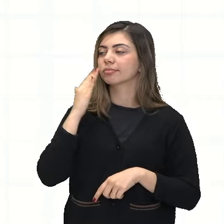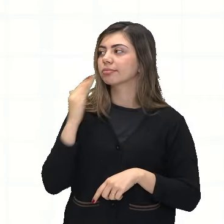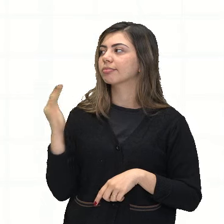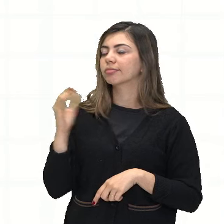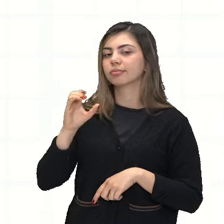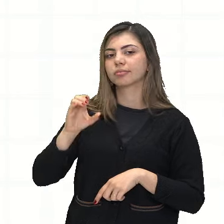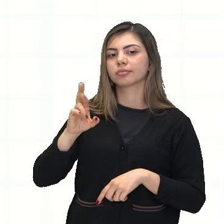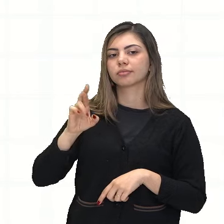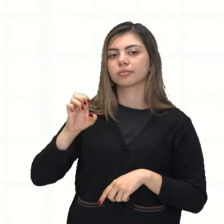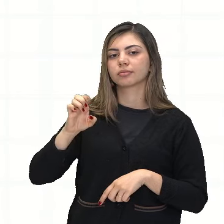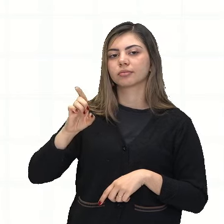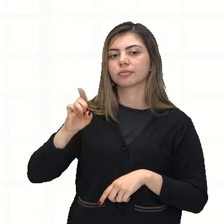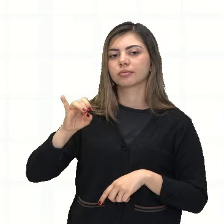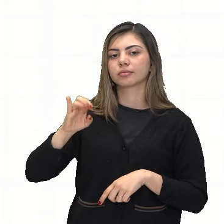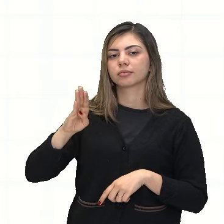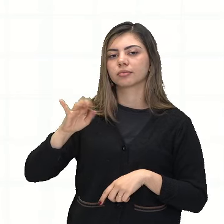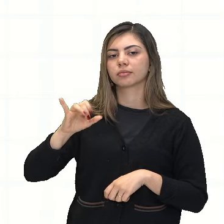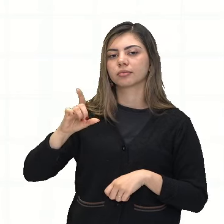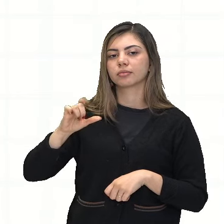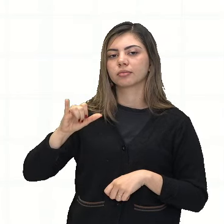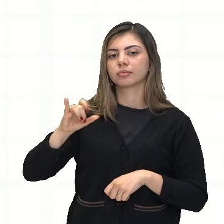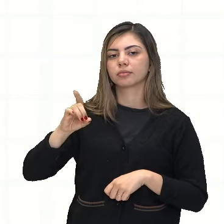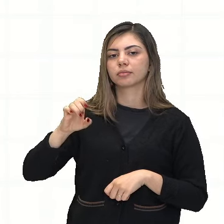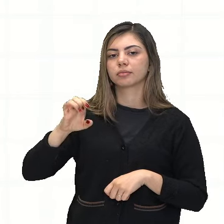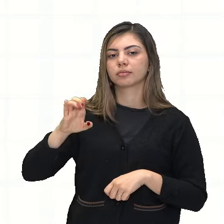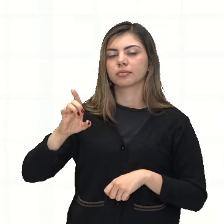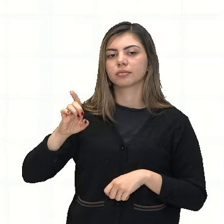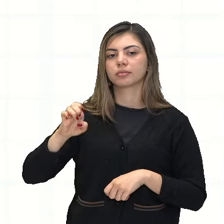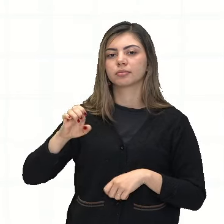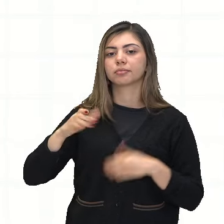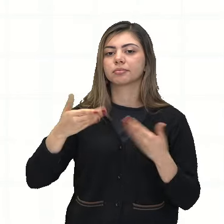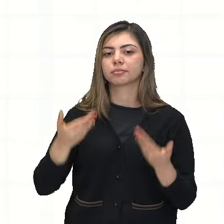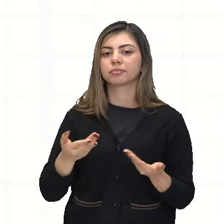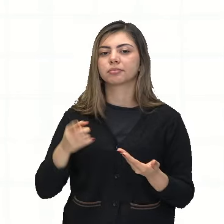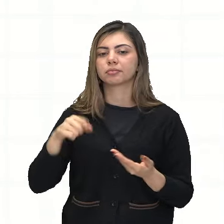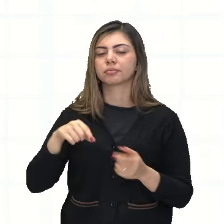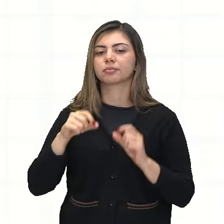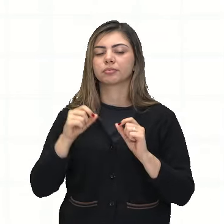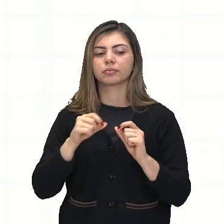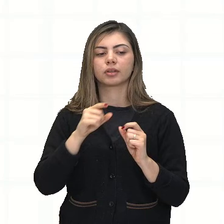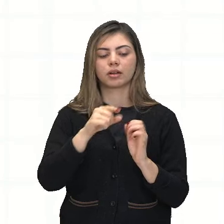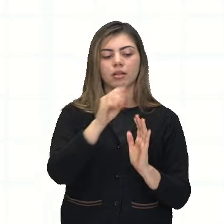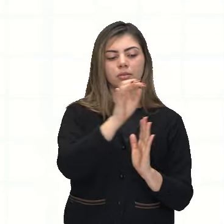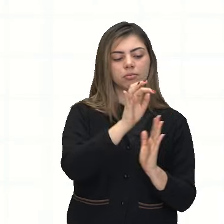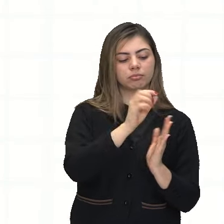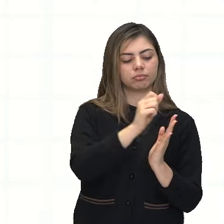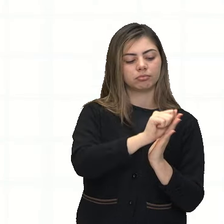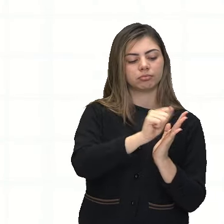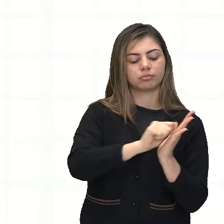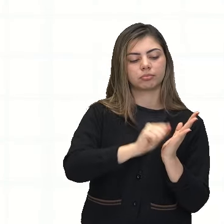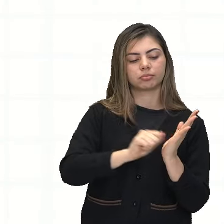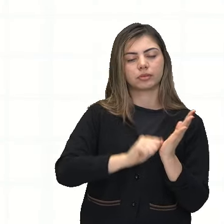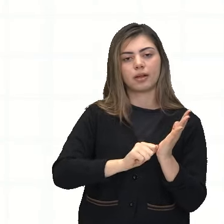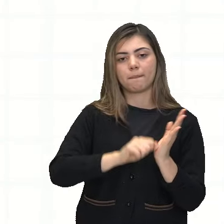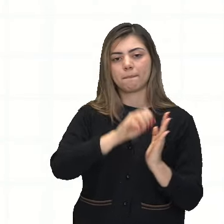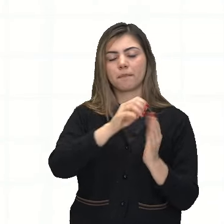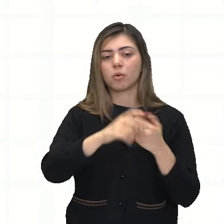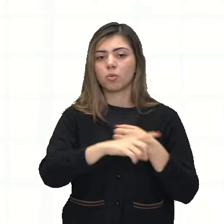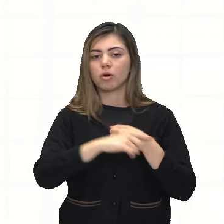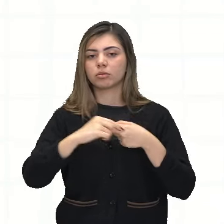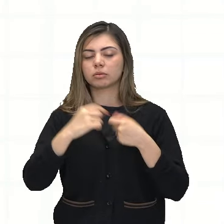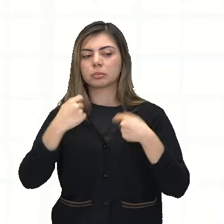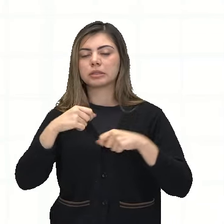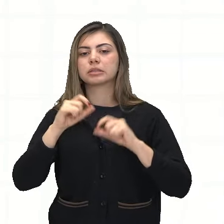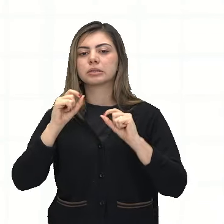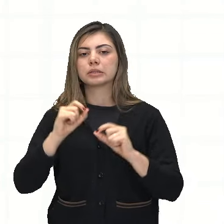fundamental que o aor do texto argumentativo seja visto como confiável são autoridades na área São pessoas que já têm um